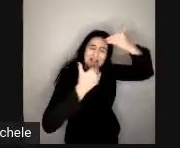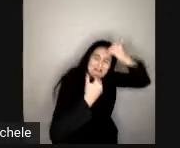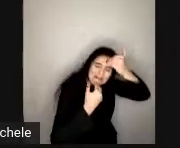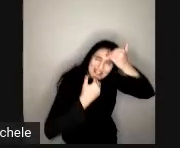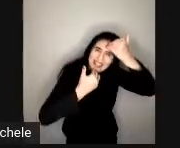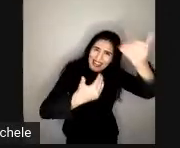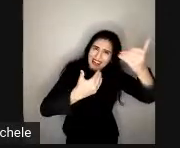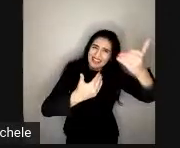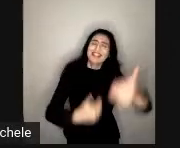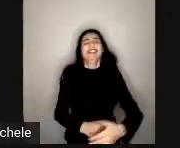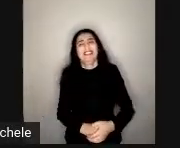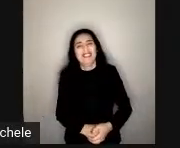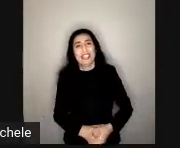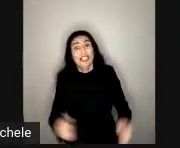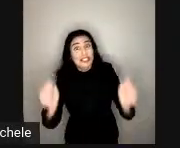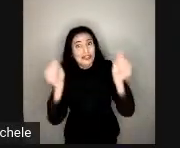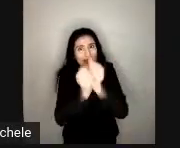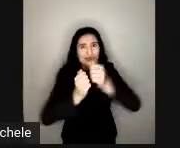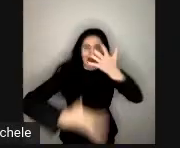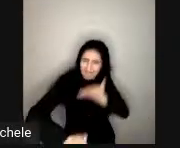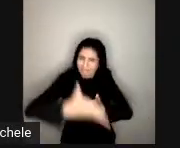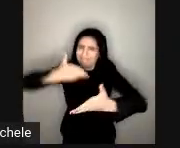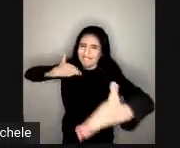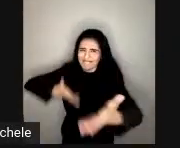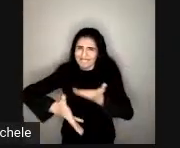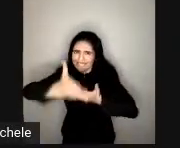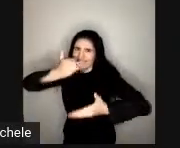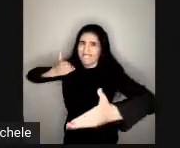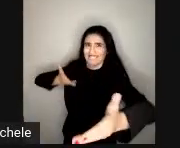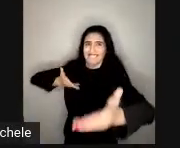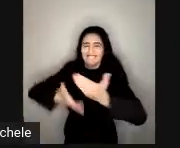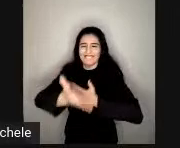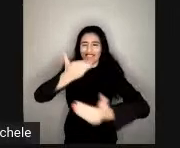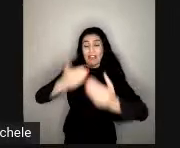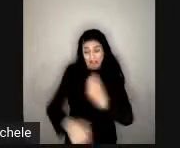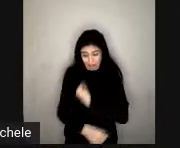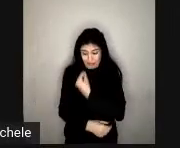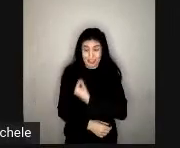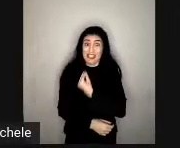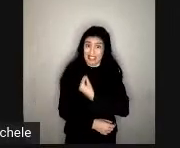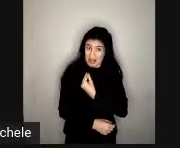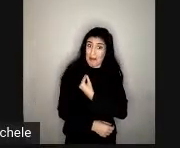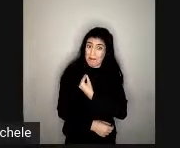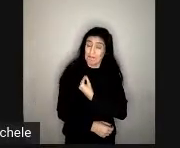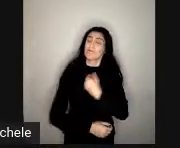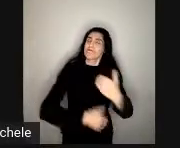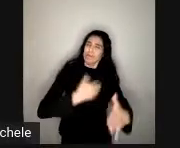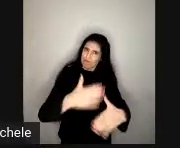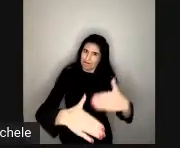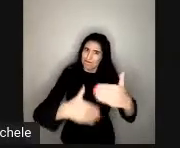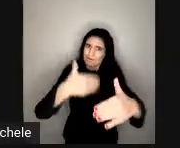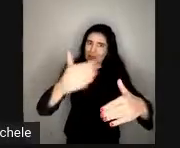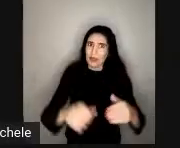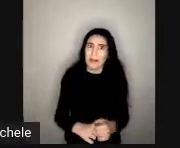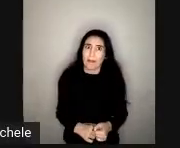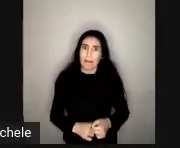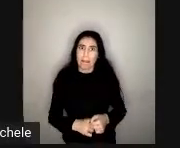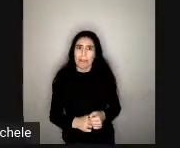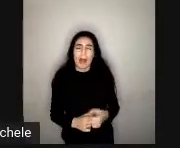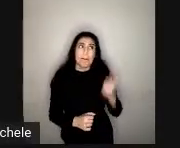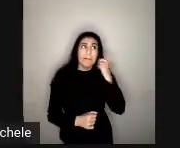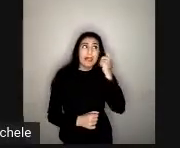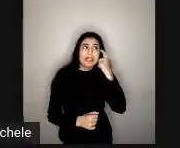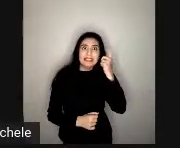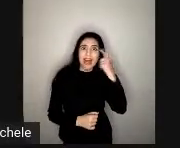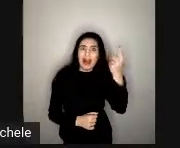estar juntos em todos os momentos e viver ainda muito mais do que muitas vezes nós pensamos, mas viver